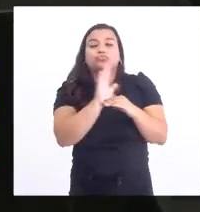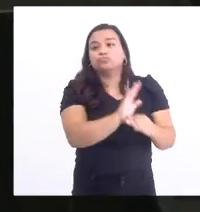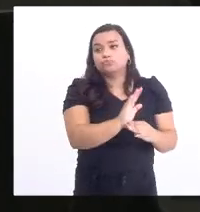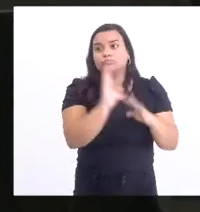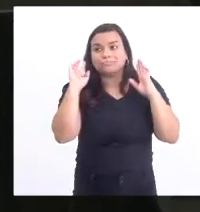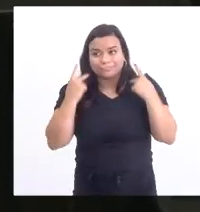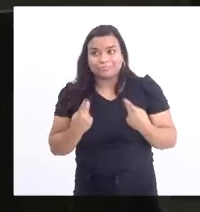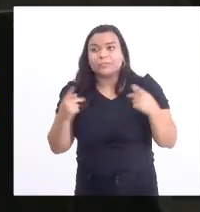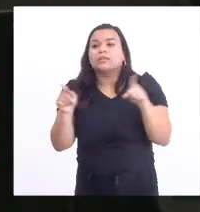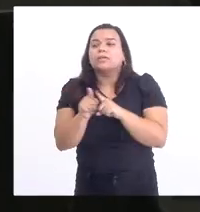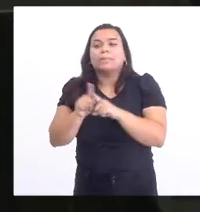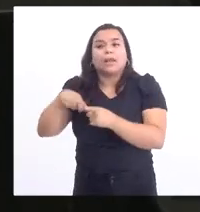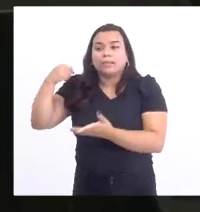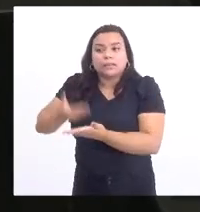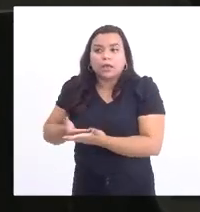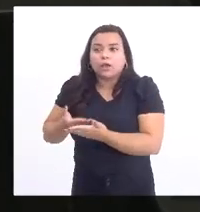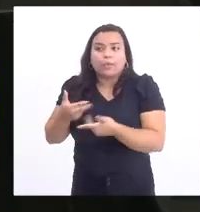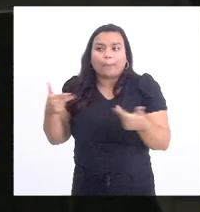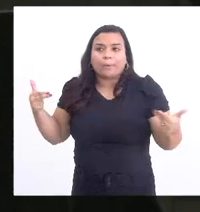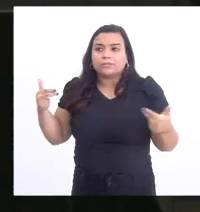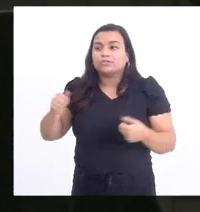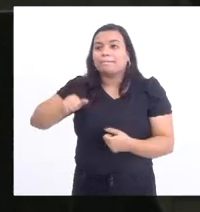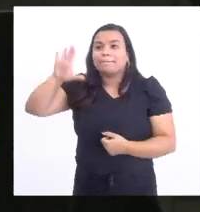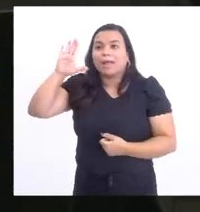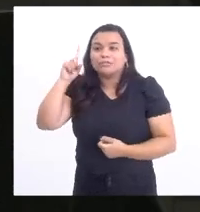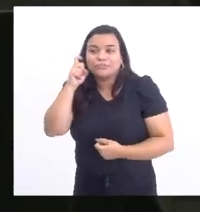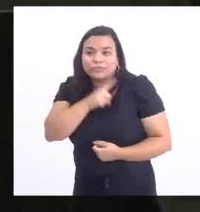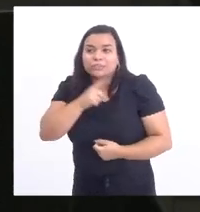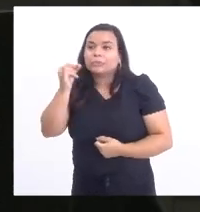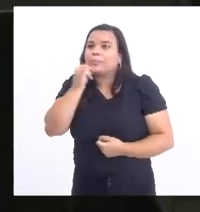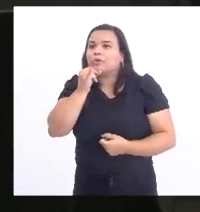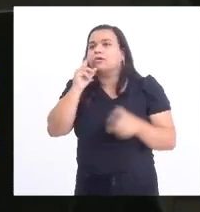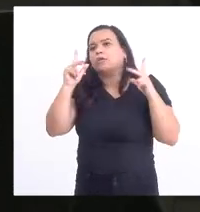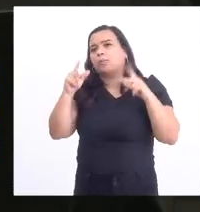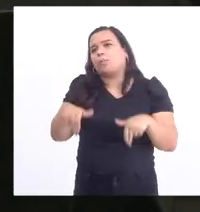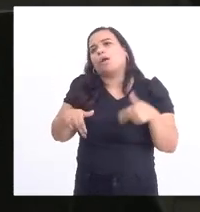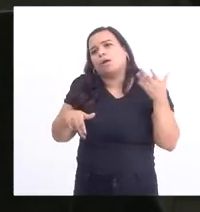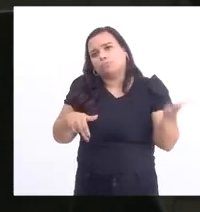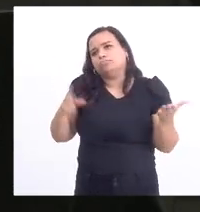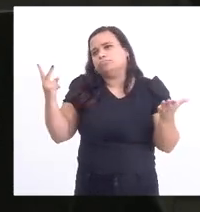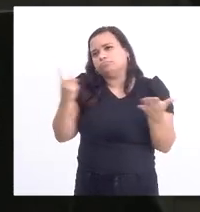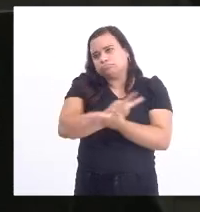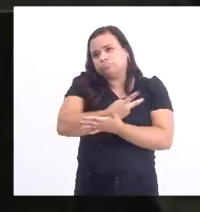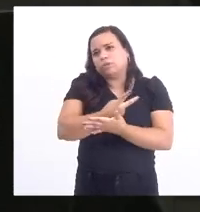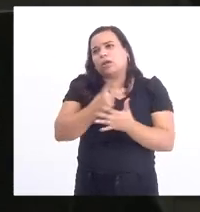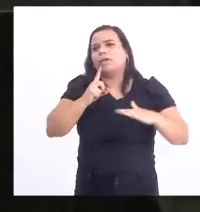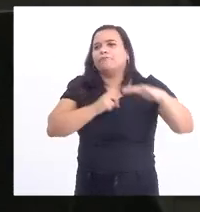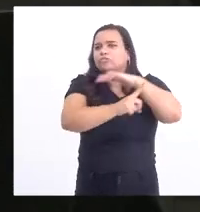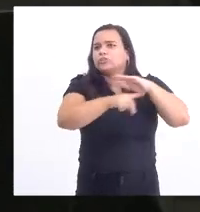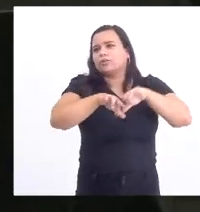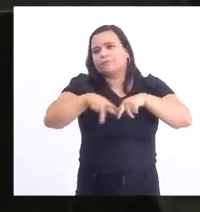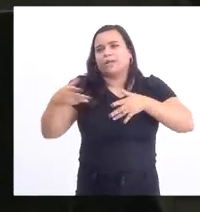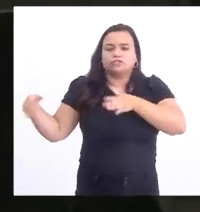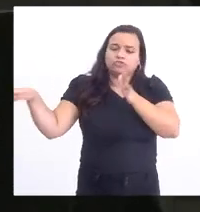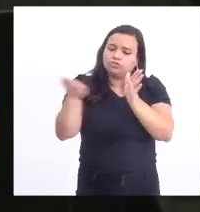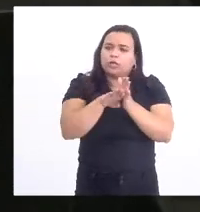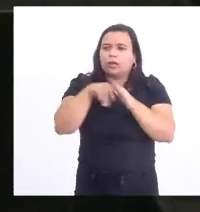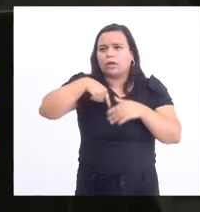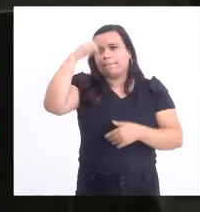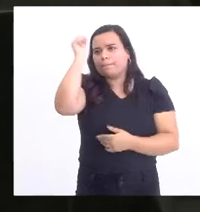até situações mais complexas, como é o caso de vários refugiados que chegam aqui no nosso